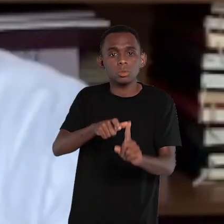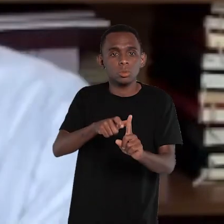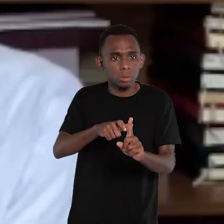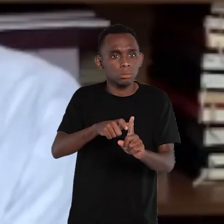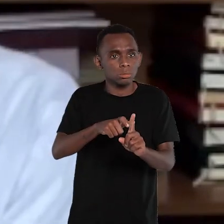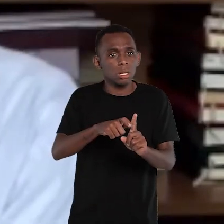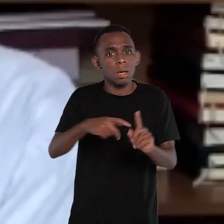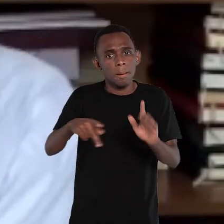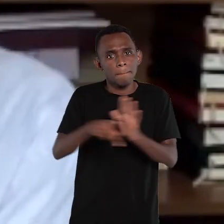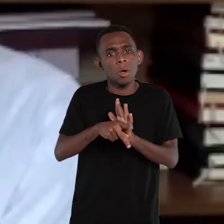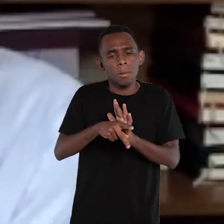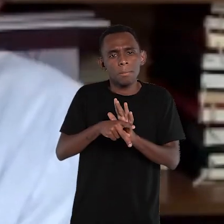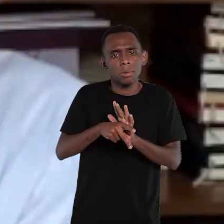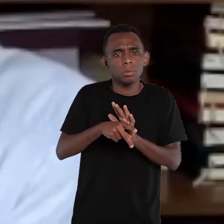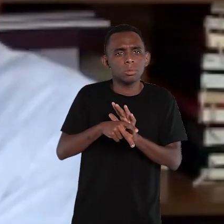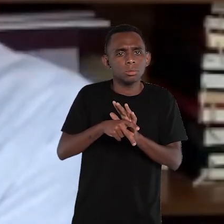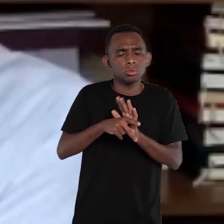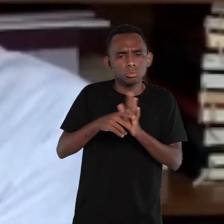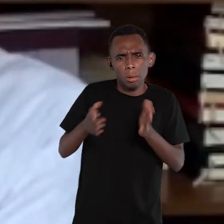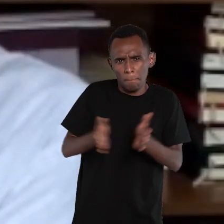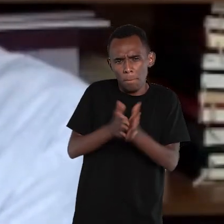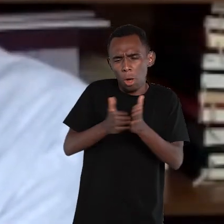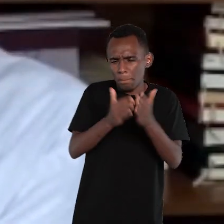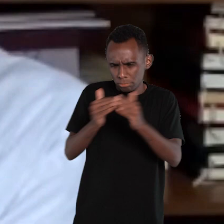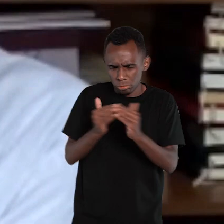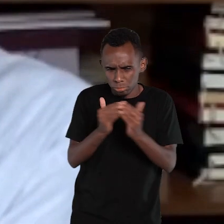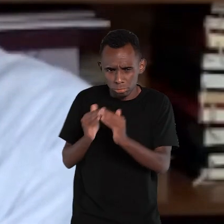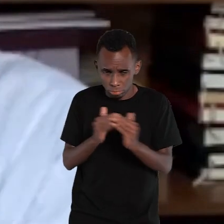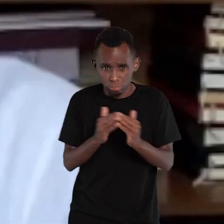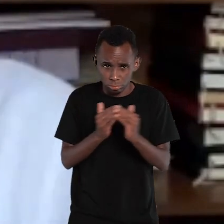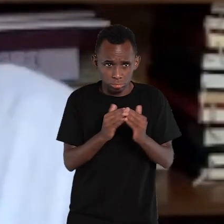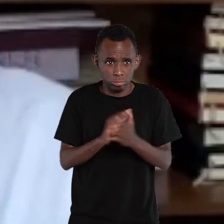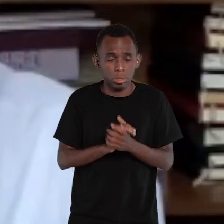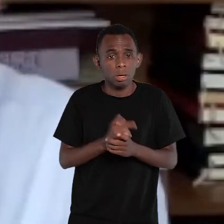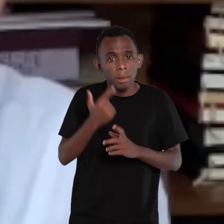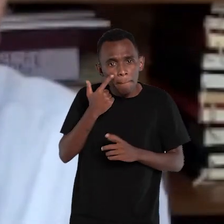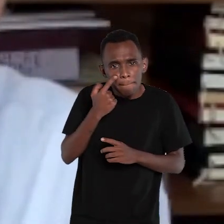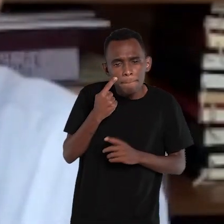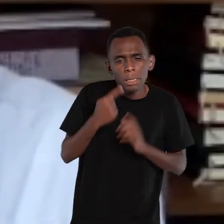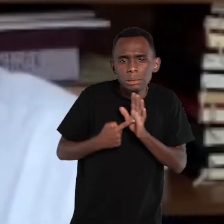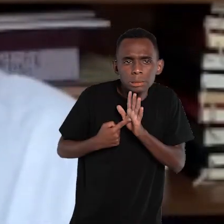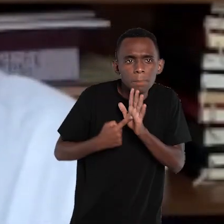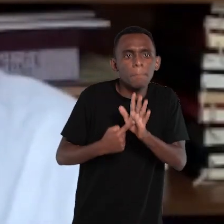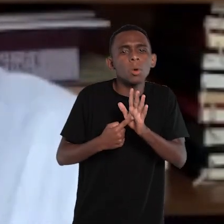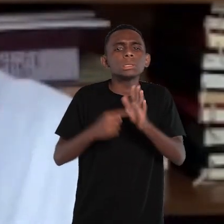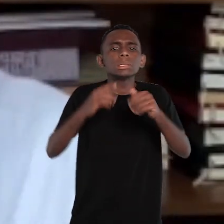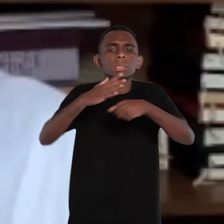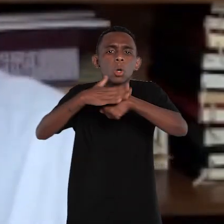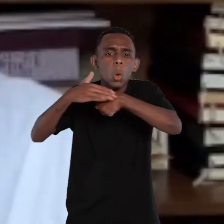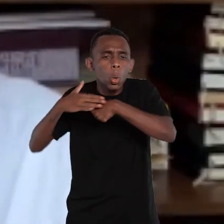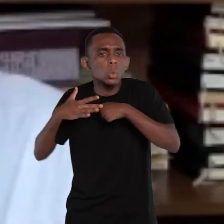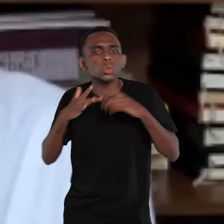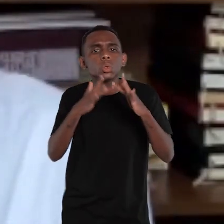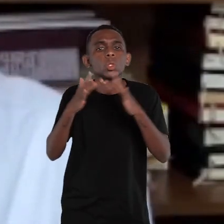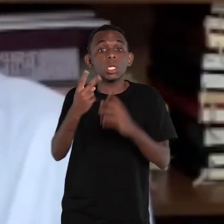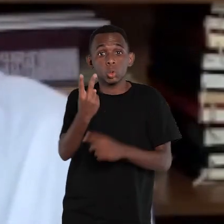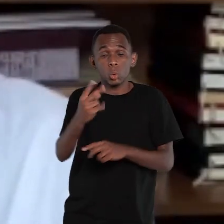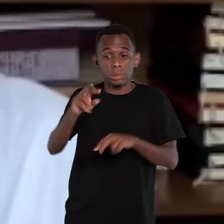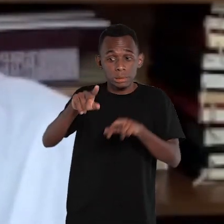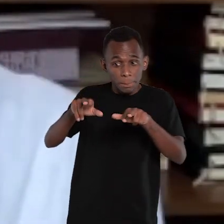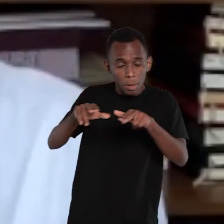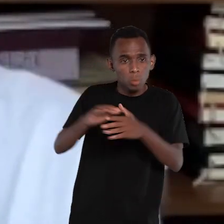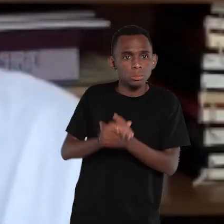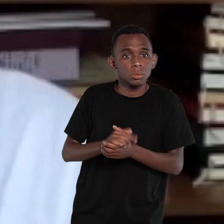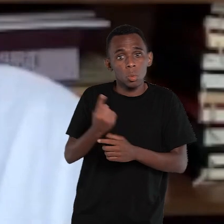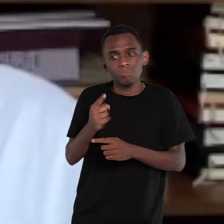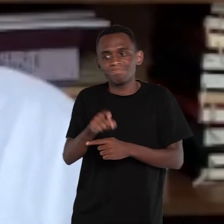personagens de subúrbio do Rio, aqui seria periferia. Mostra um pouco essa dança dos afetos entre dois